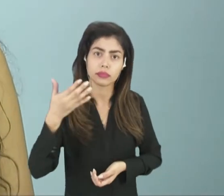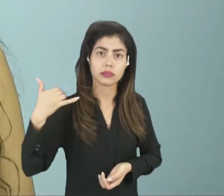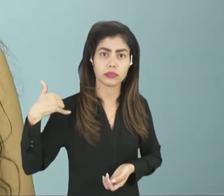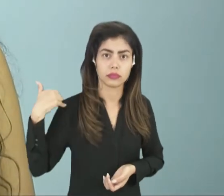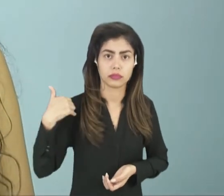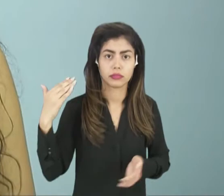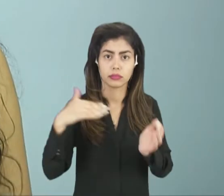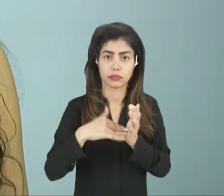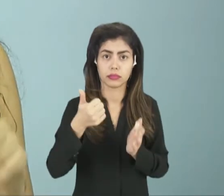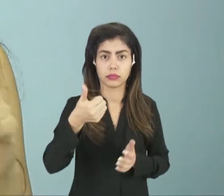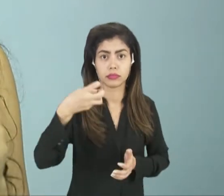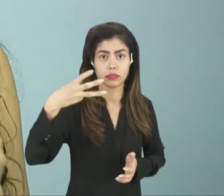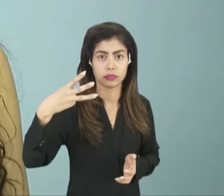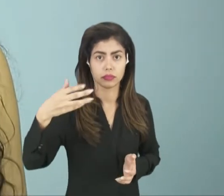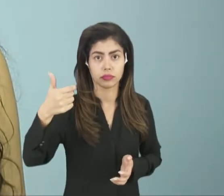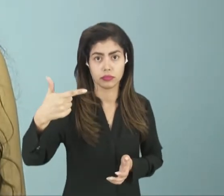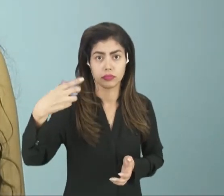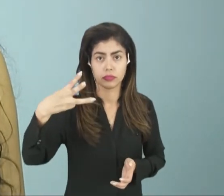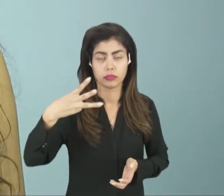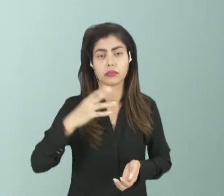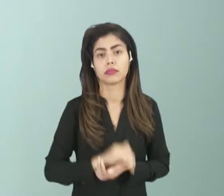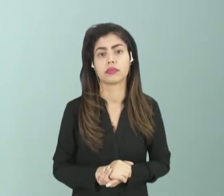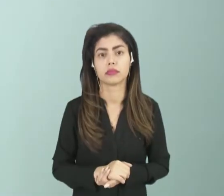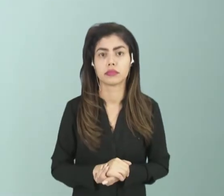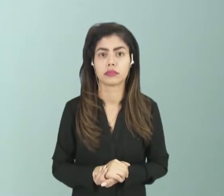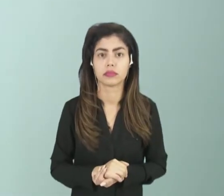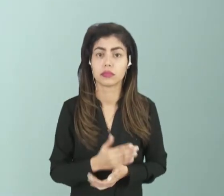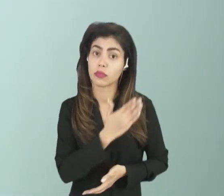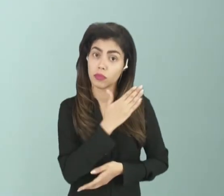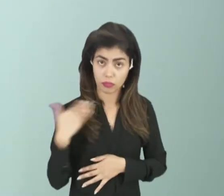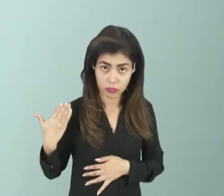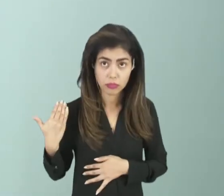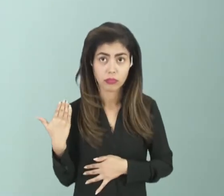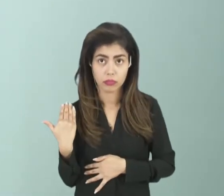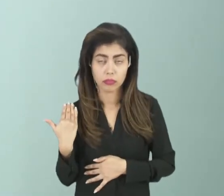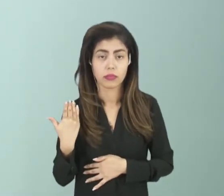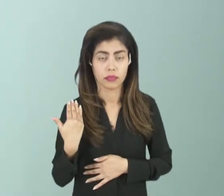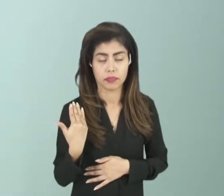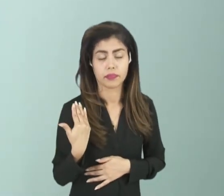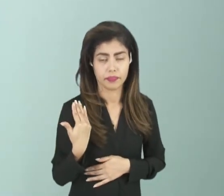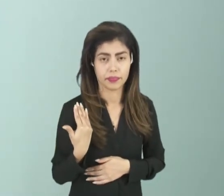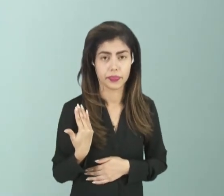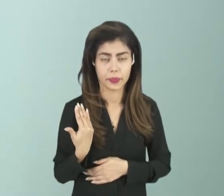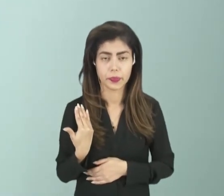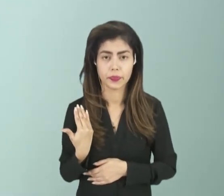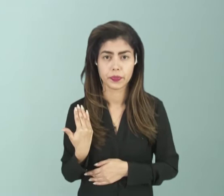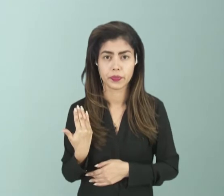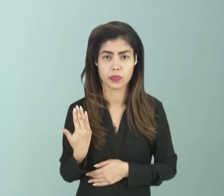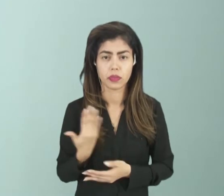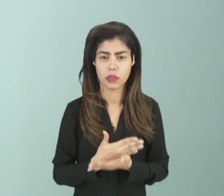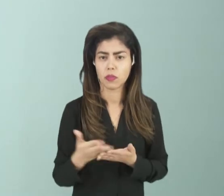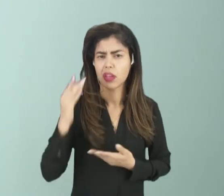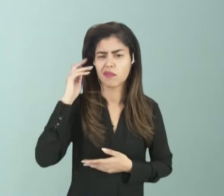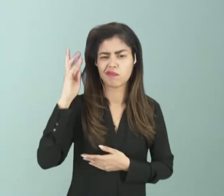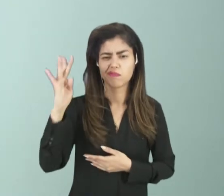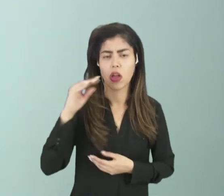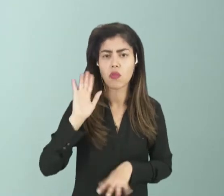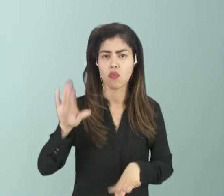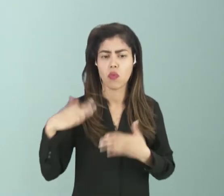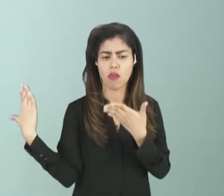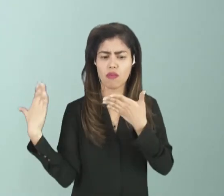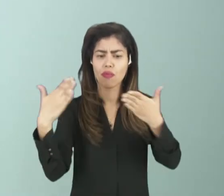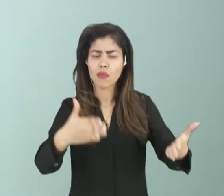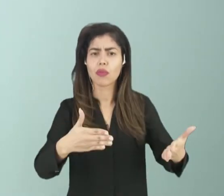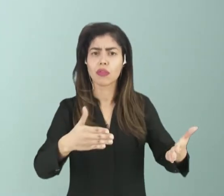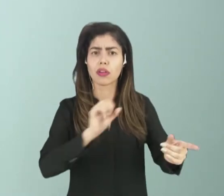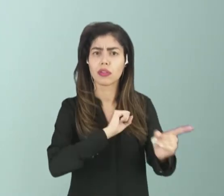a 23 anos, essa é a faixa etária, né? Sendo aniquilados, morrendo. Então, né, a gente começa a refletir, qual é o objetivo